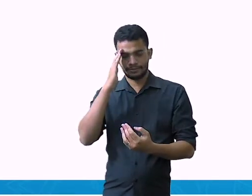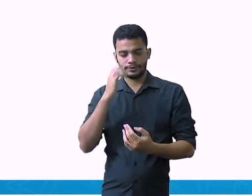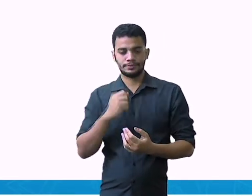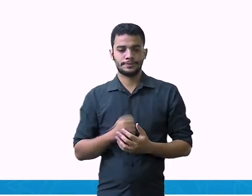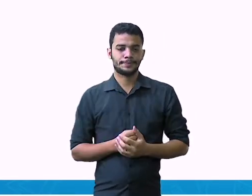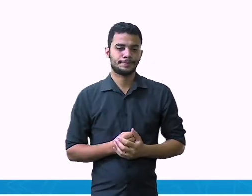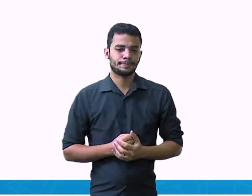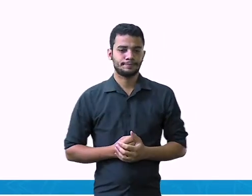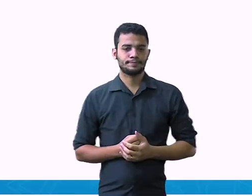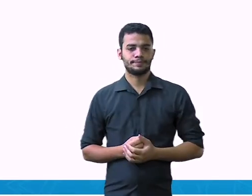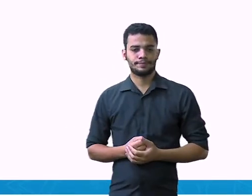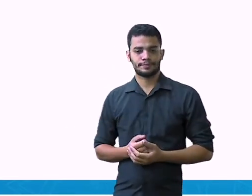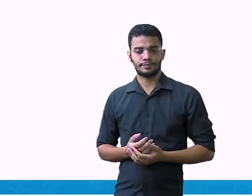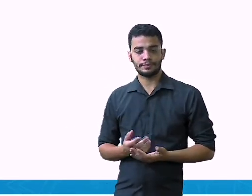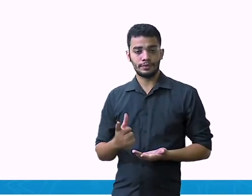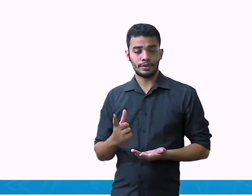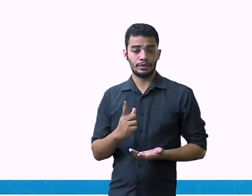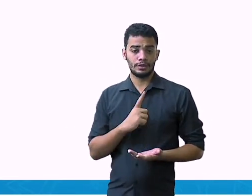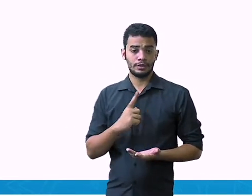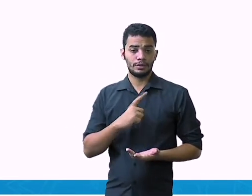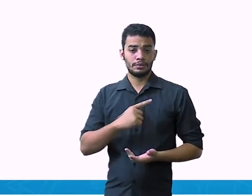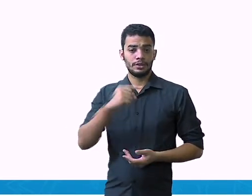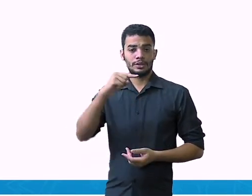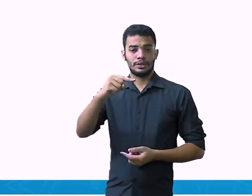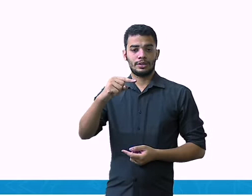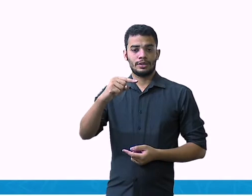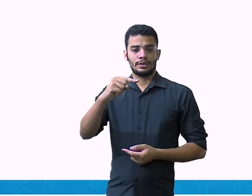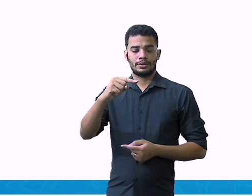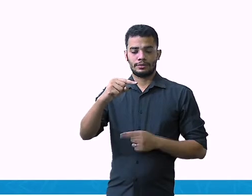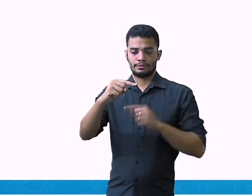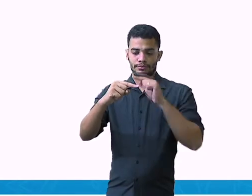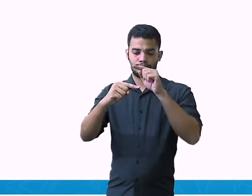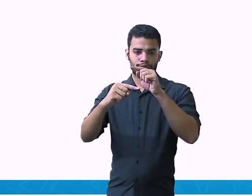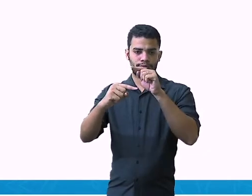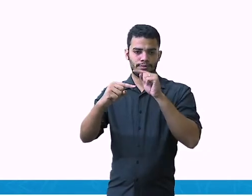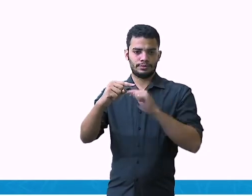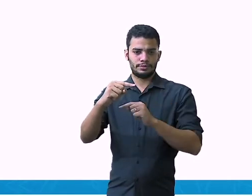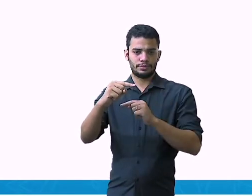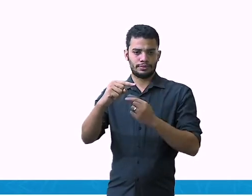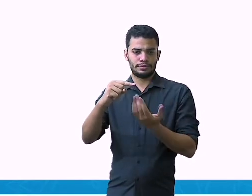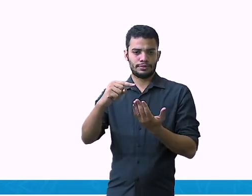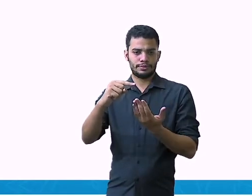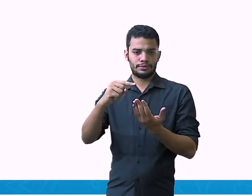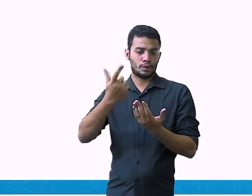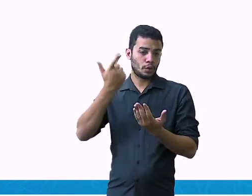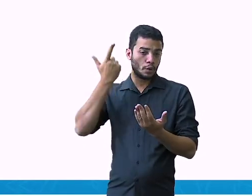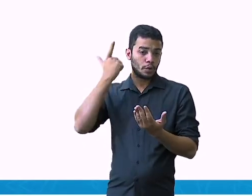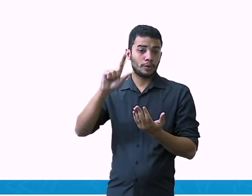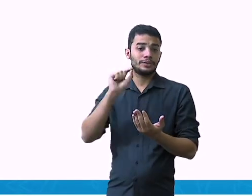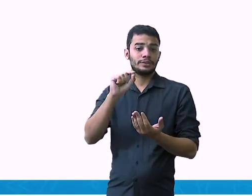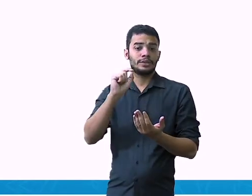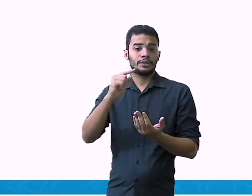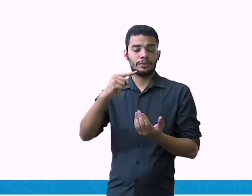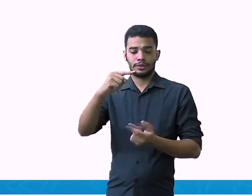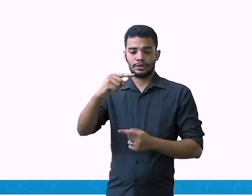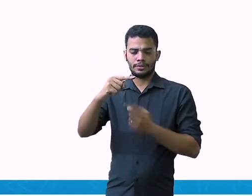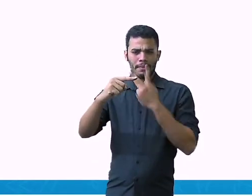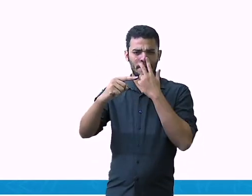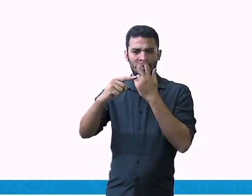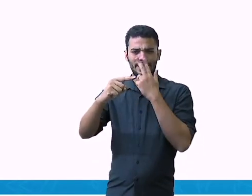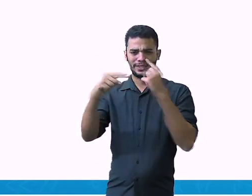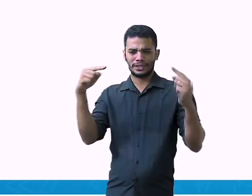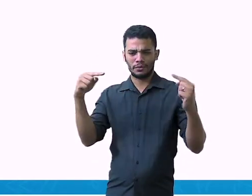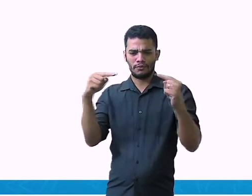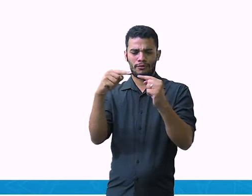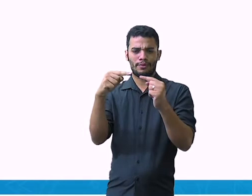Aparente. O numerador é múltiplo do denominador, ou seja, eu consigo dividir e ter um resto aqui